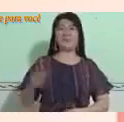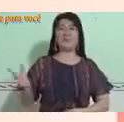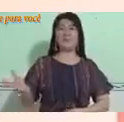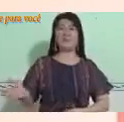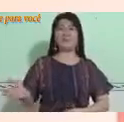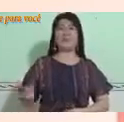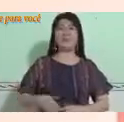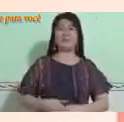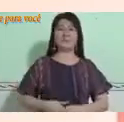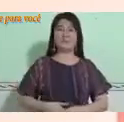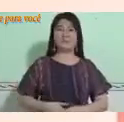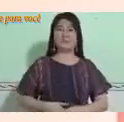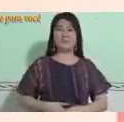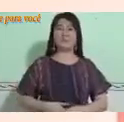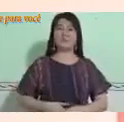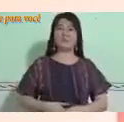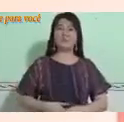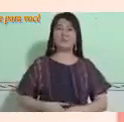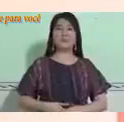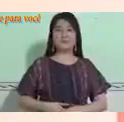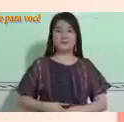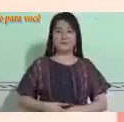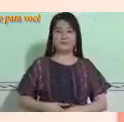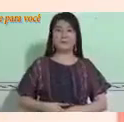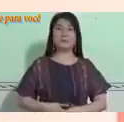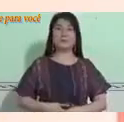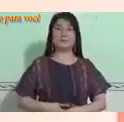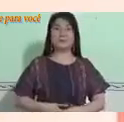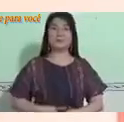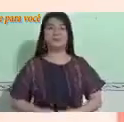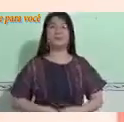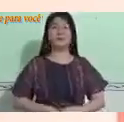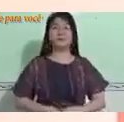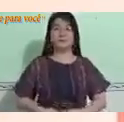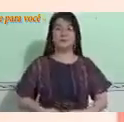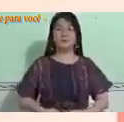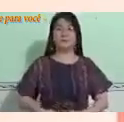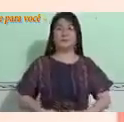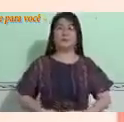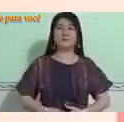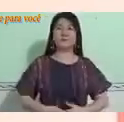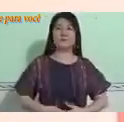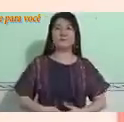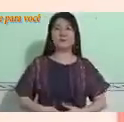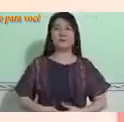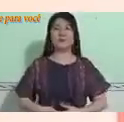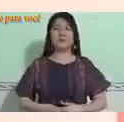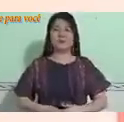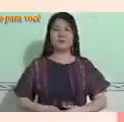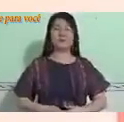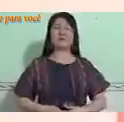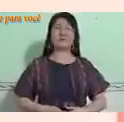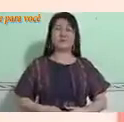Corrinha-NTOVAGINALBRANCO homogênea em grande quantidade, secreção vaginal com pi maior que 4,5, cheiro